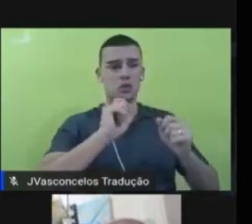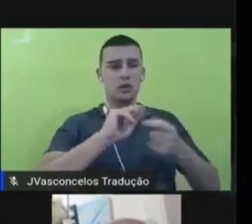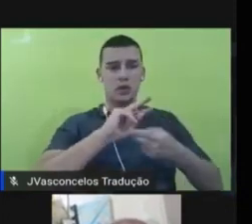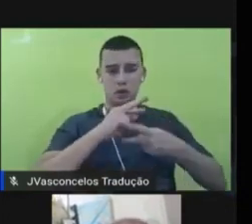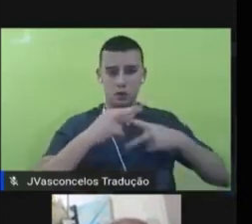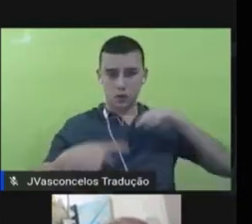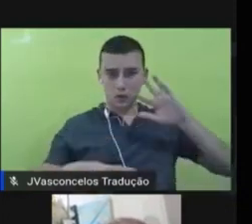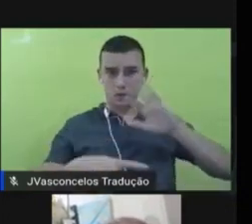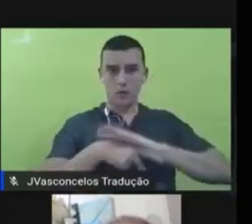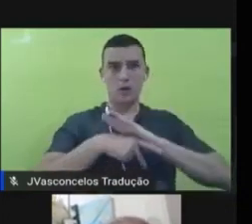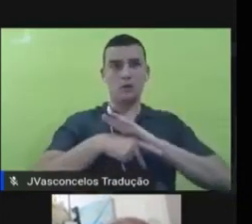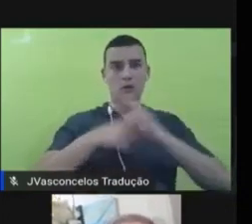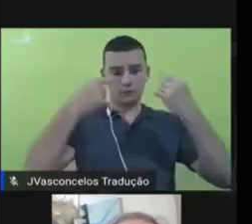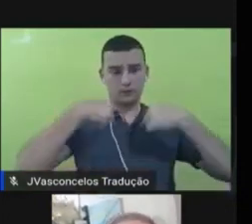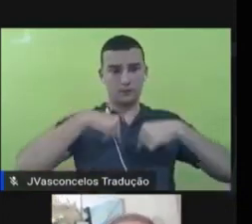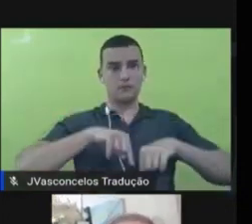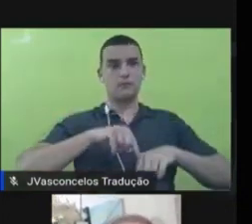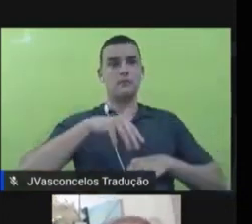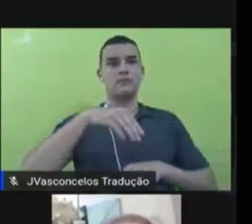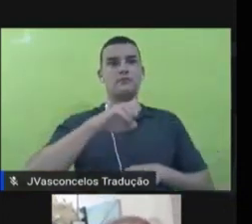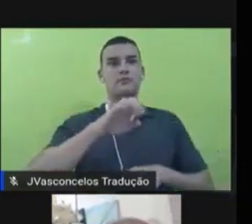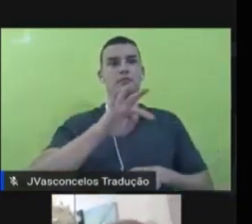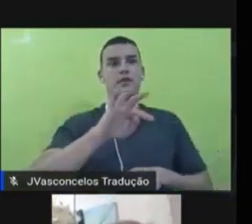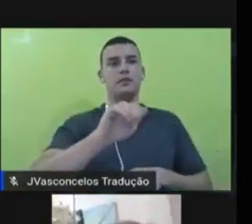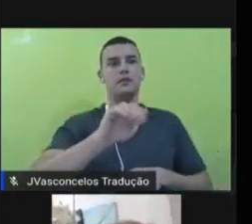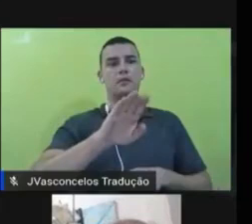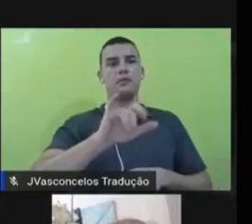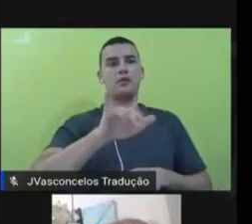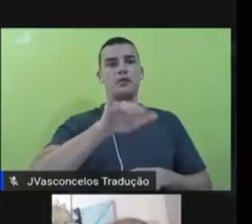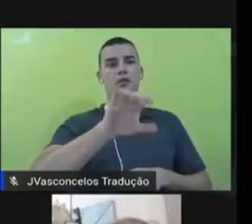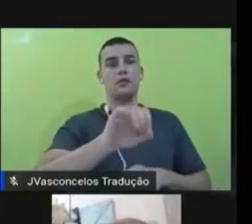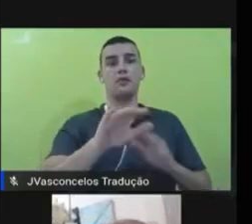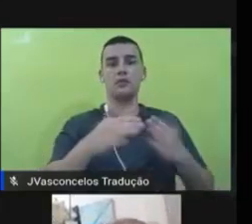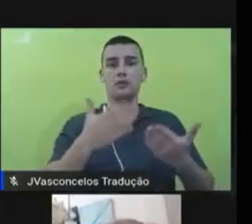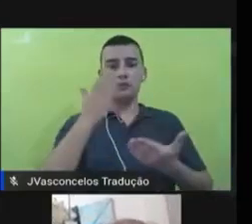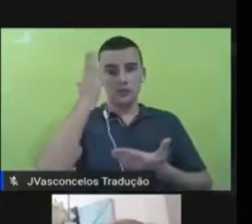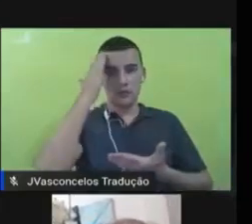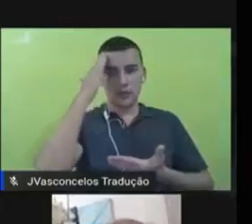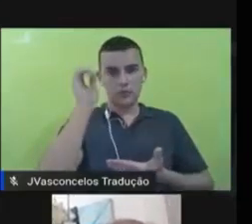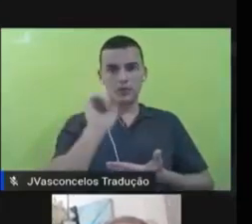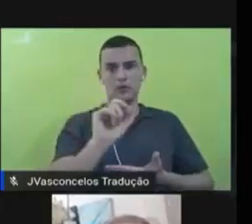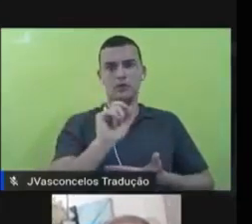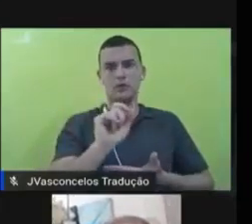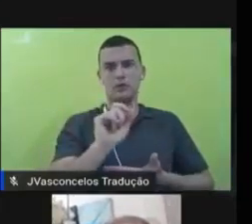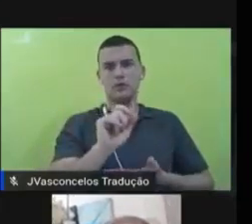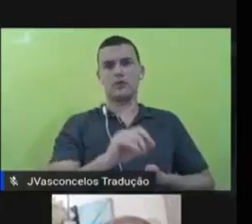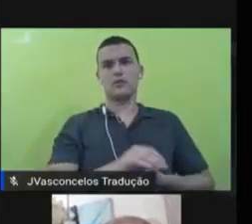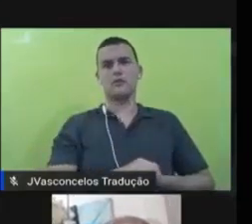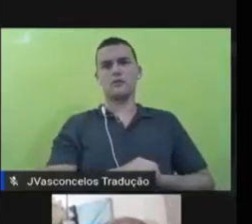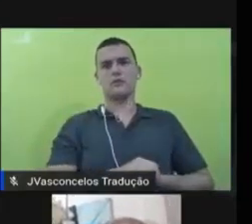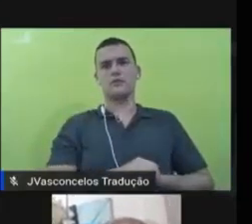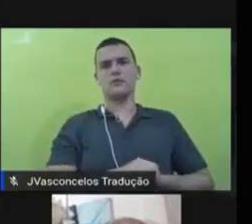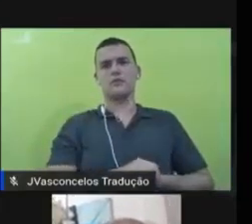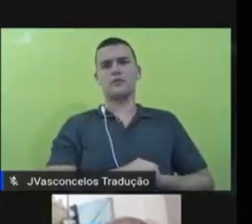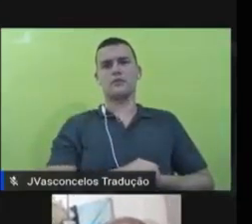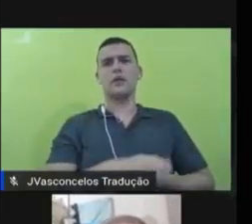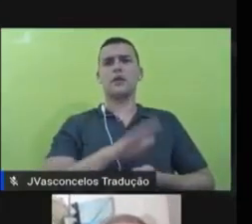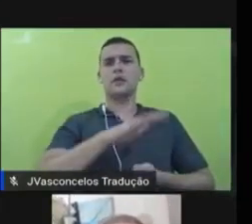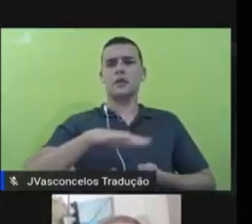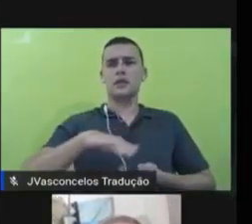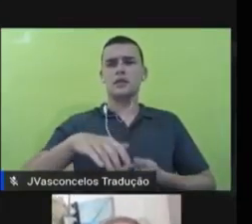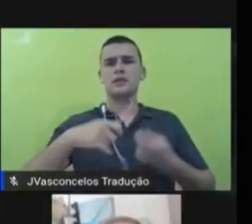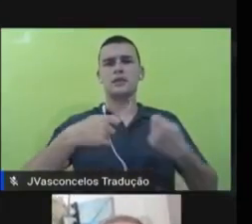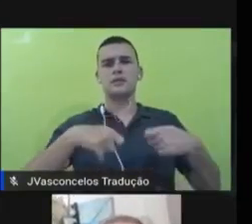metabólico. Já se sabe que essas crianças podem necessitar de um longo processo de